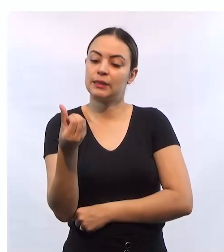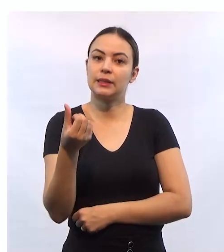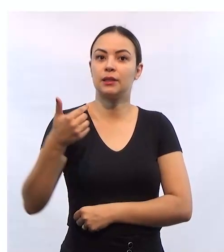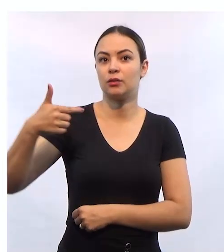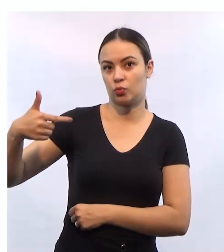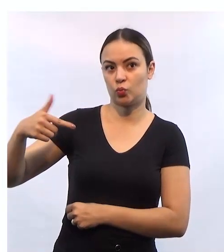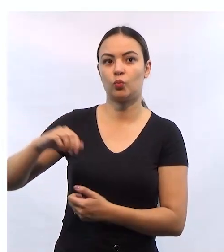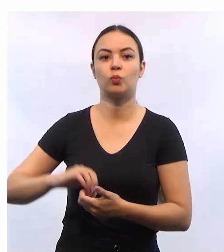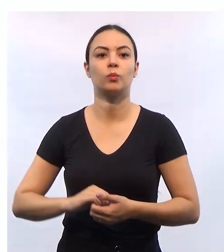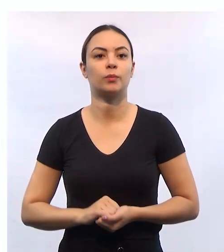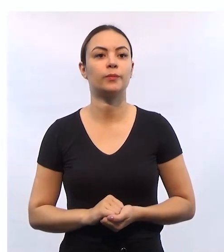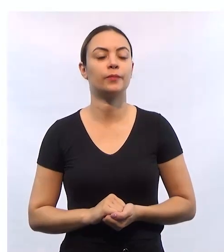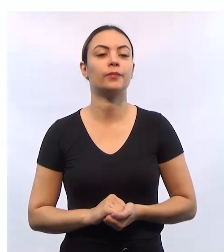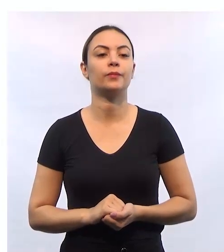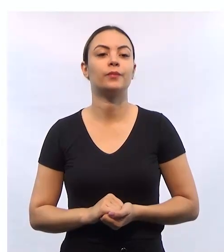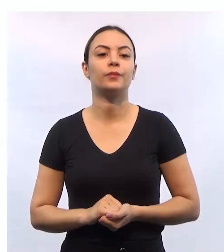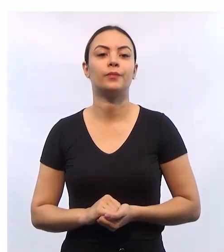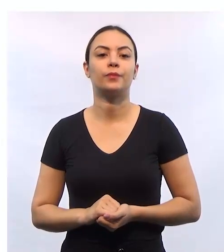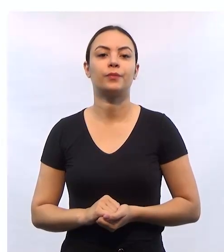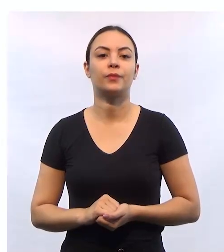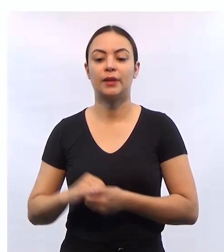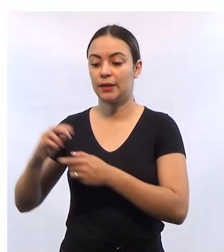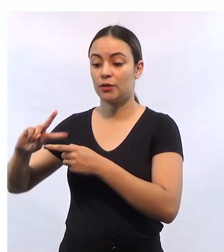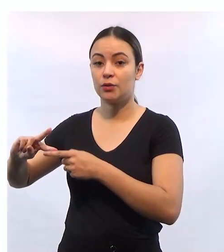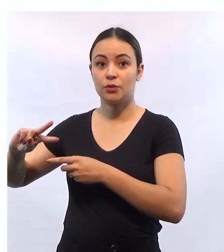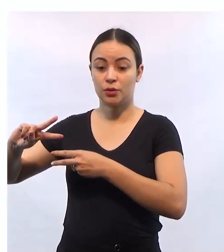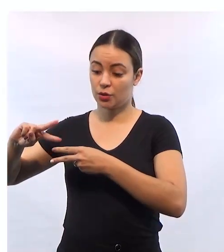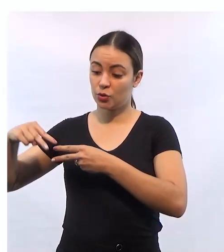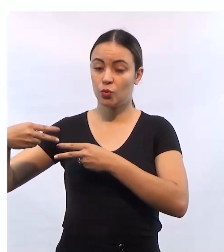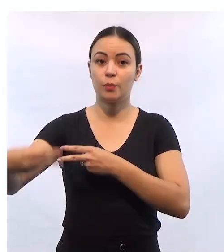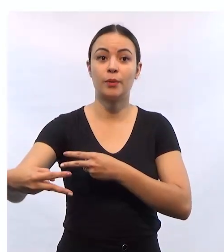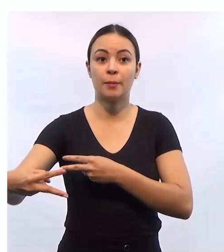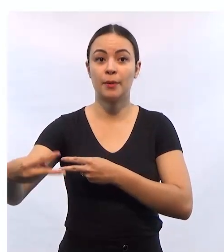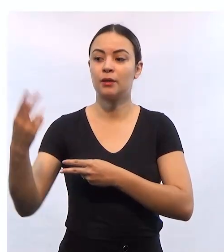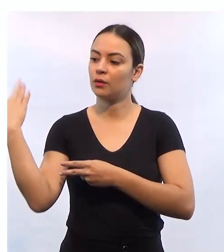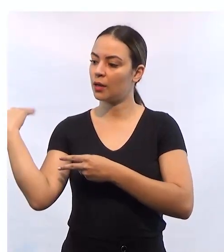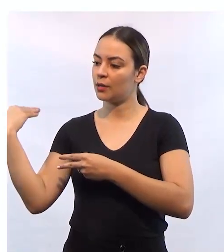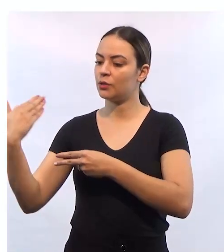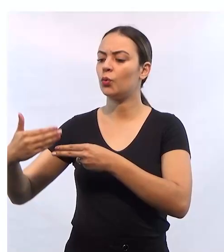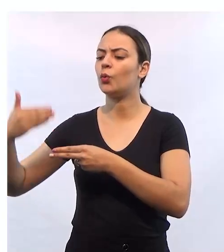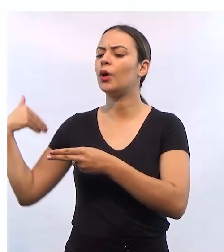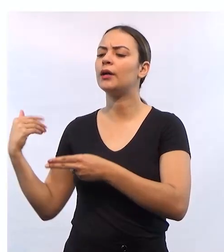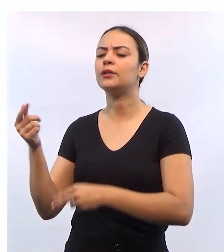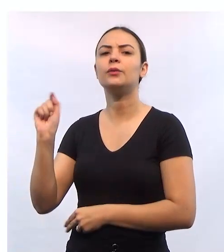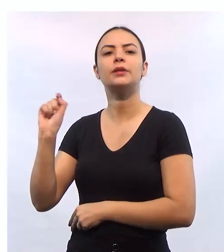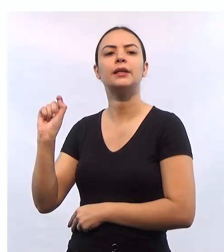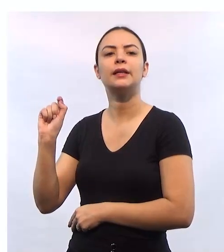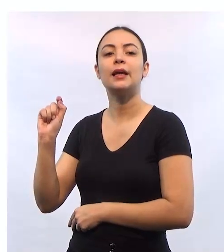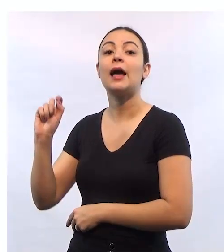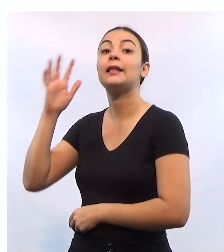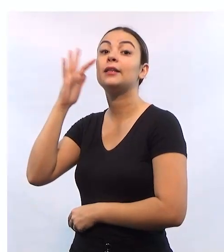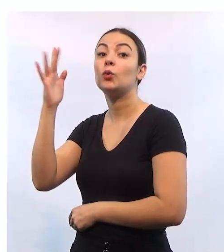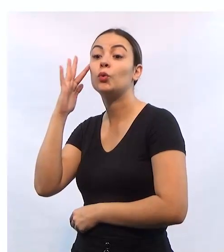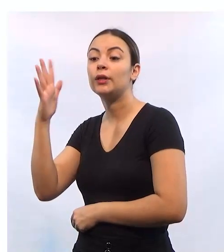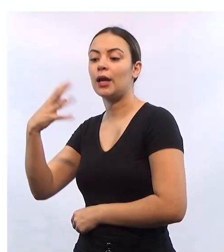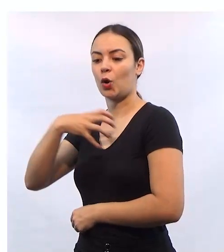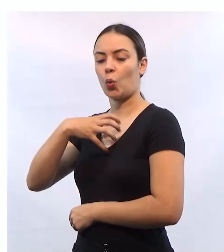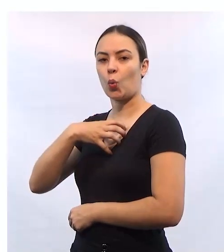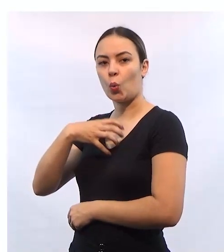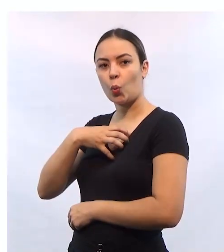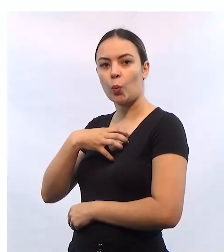desdobramento prático e operacional da teoria comportamental. Nós falamos lá nas aulas anteriores. Não se